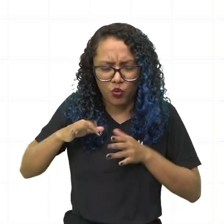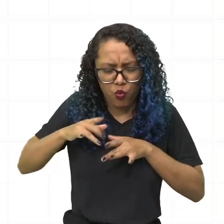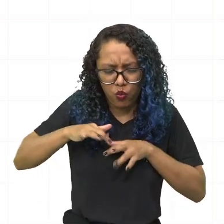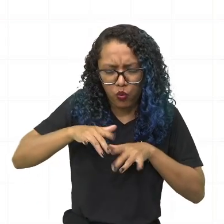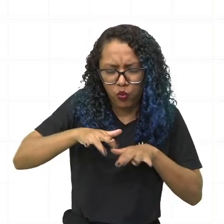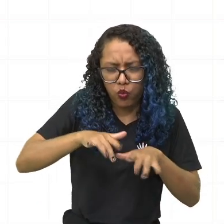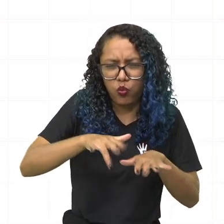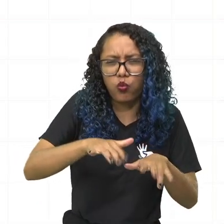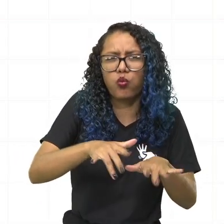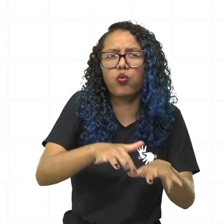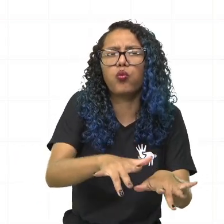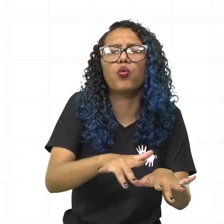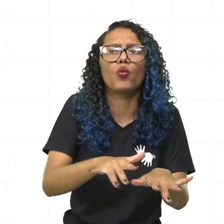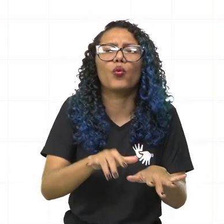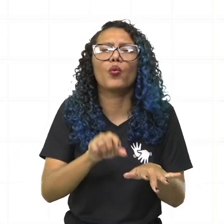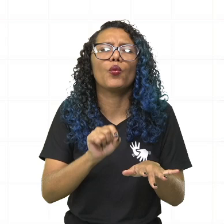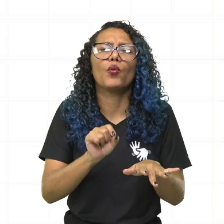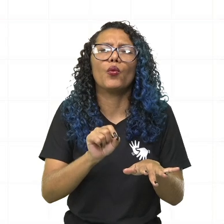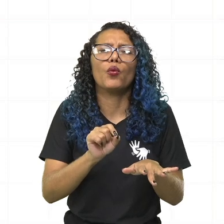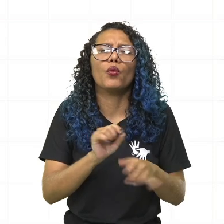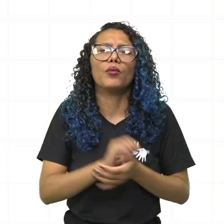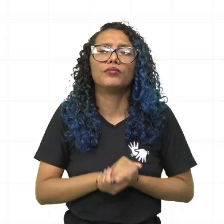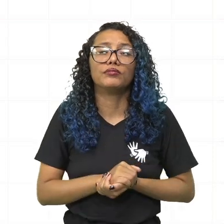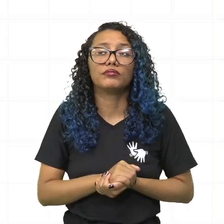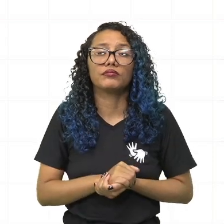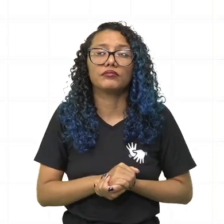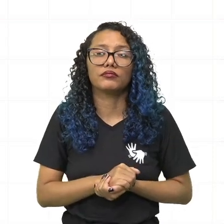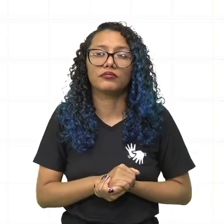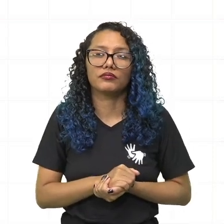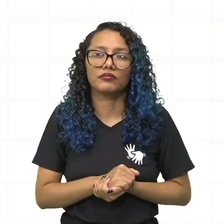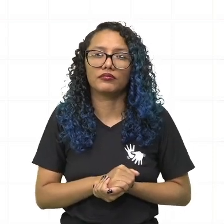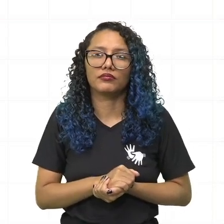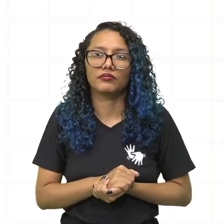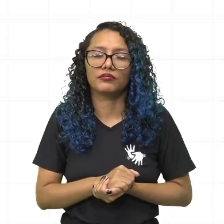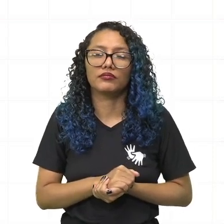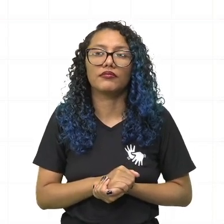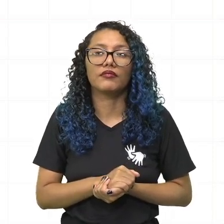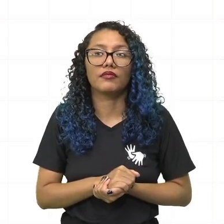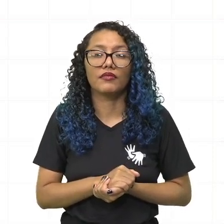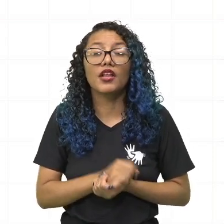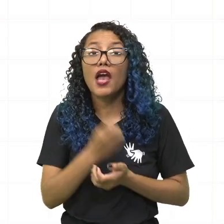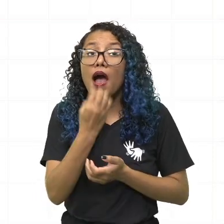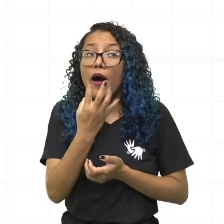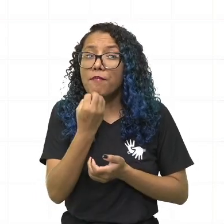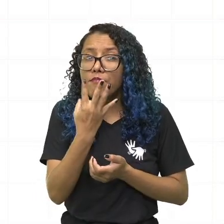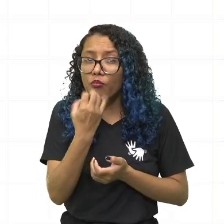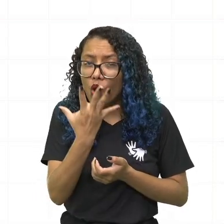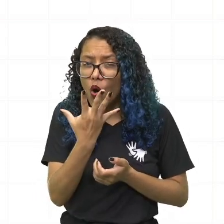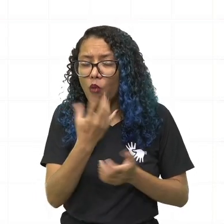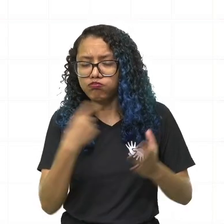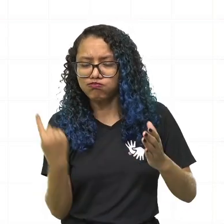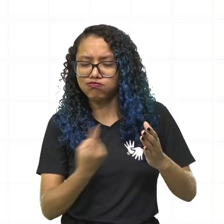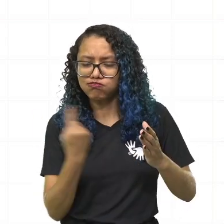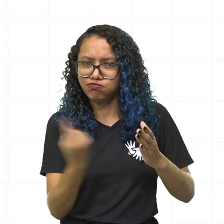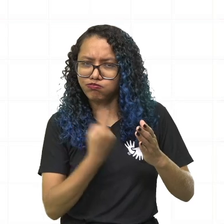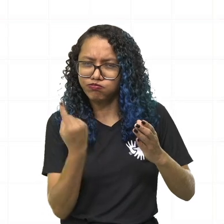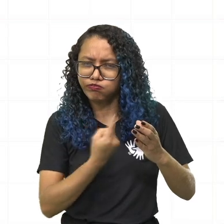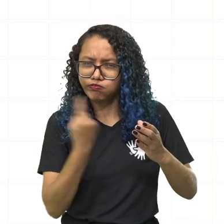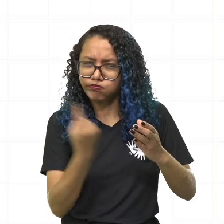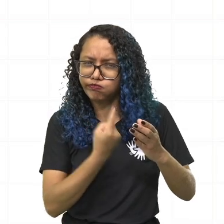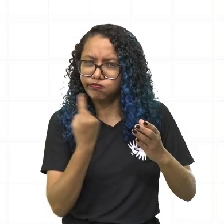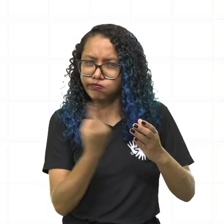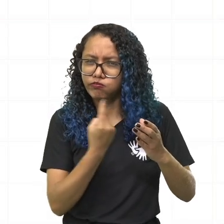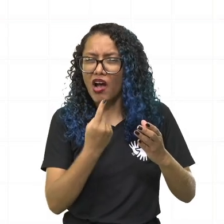né, de maneira mais rápida, então isso acaba sendo fácil para uma turbina de uma hidrelétrica pegar essa força da água